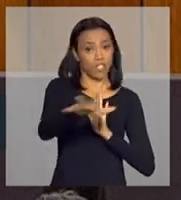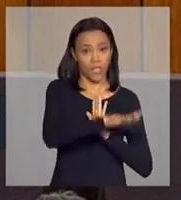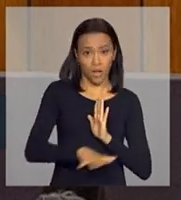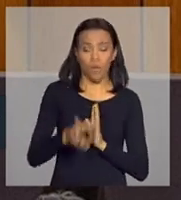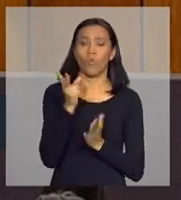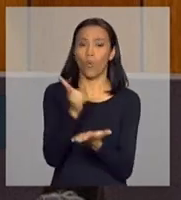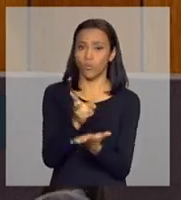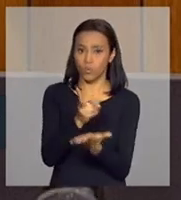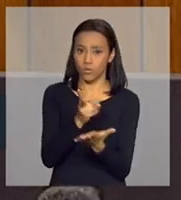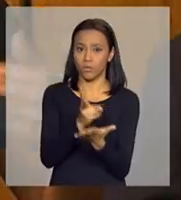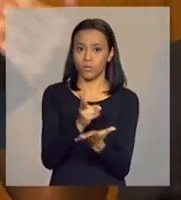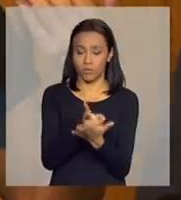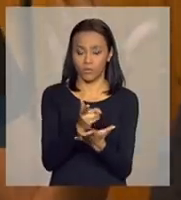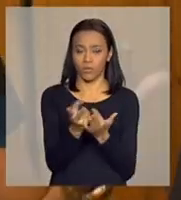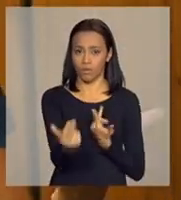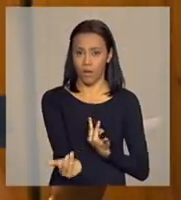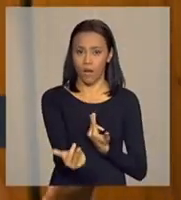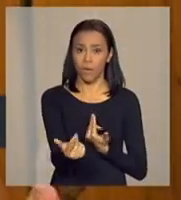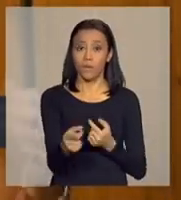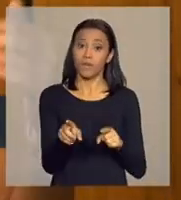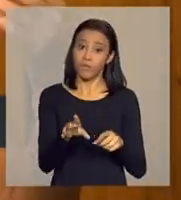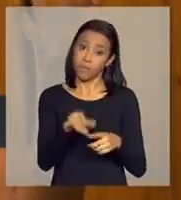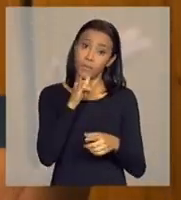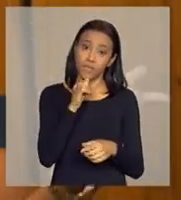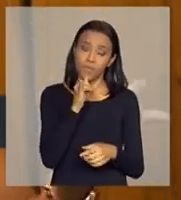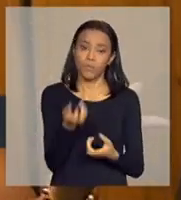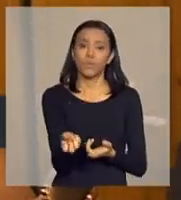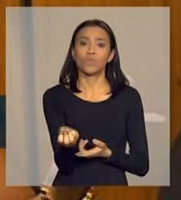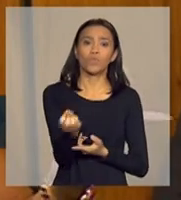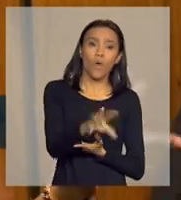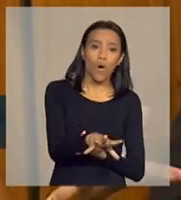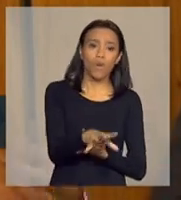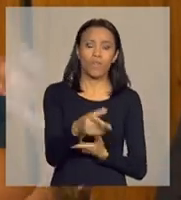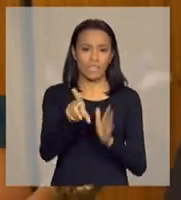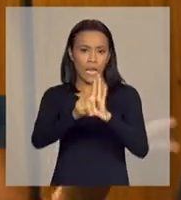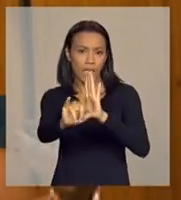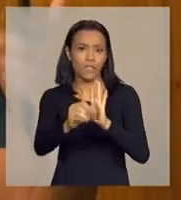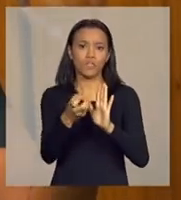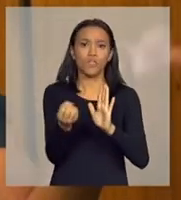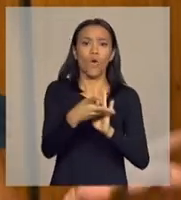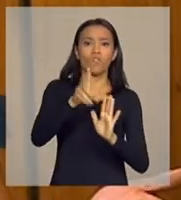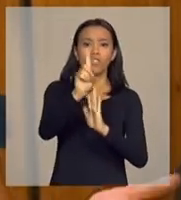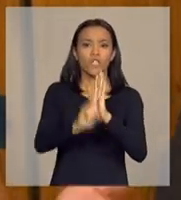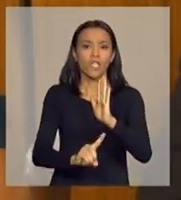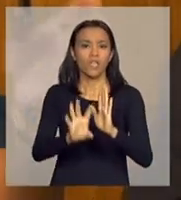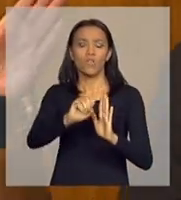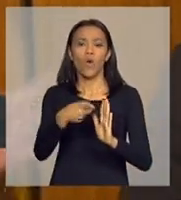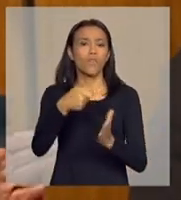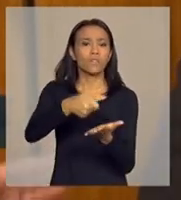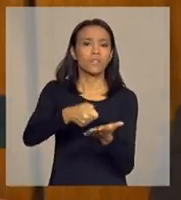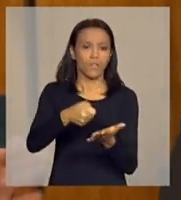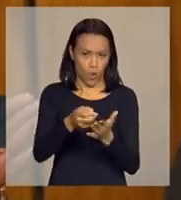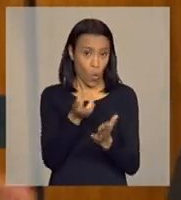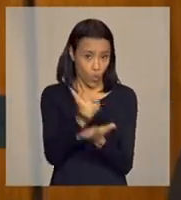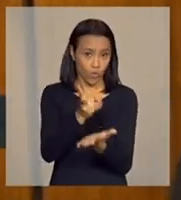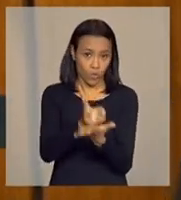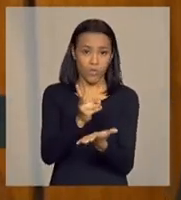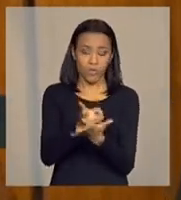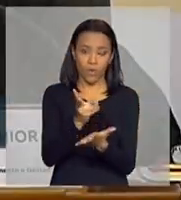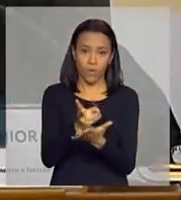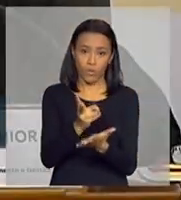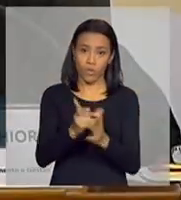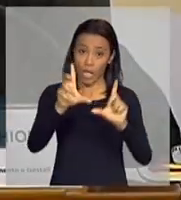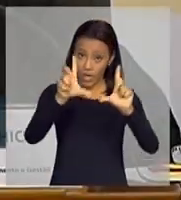vale a regra é mesmo mas apesar das novas atribuições dos novos das novas leis nossos direitos e obrigações continua a mesma coisa